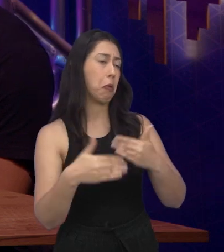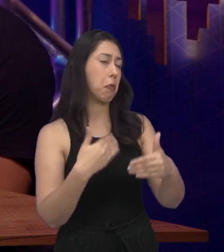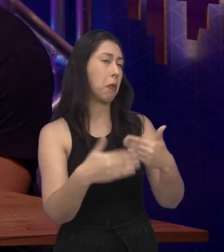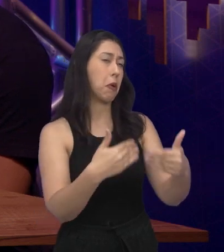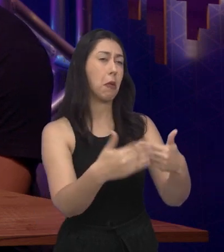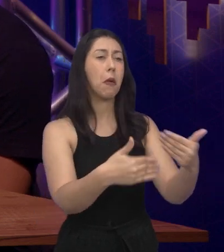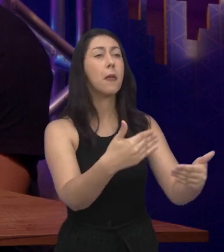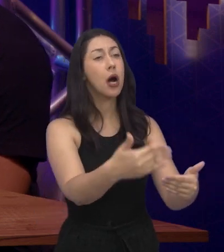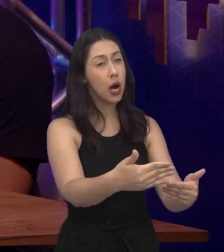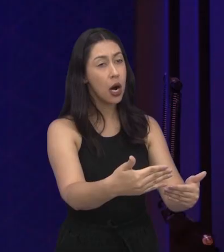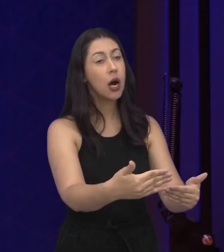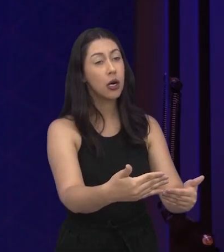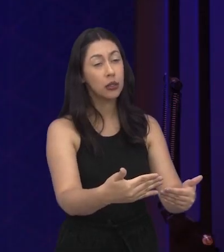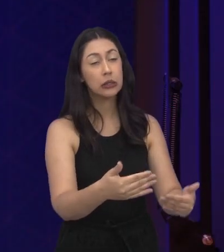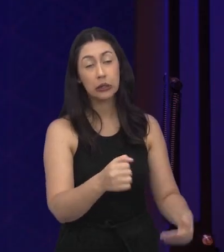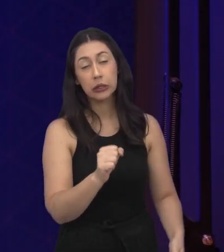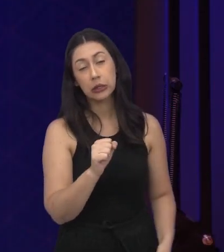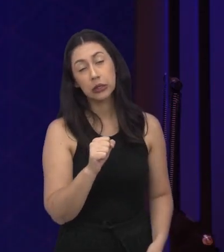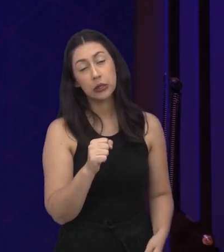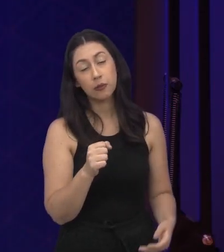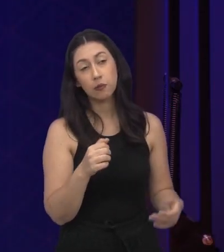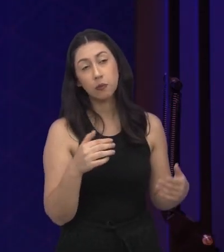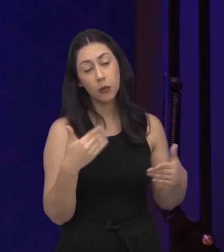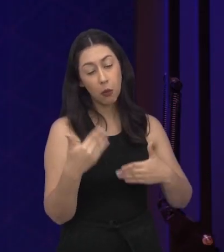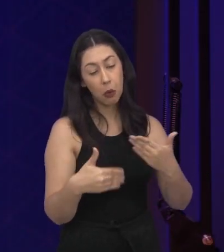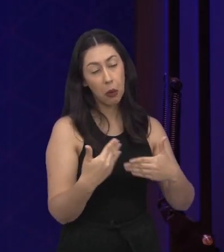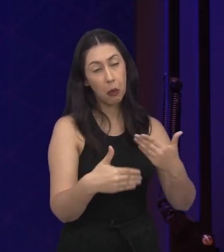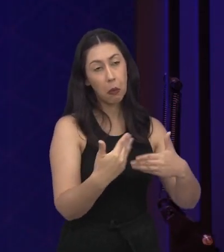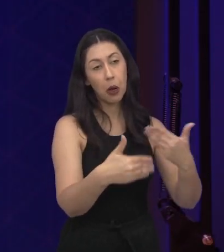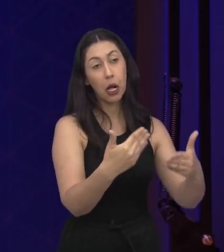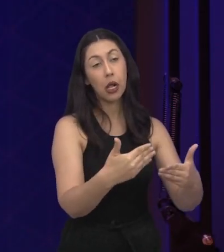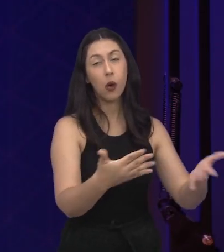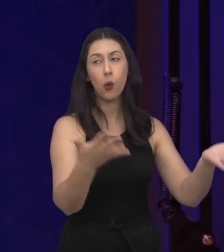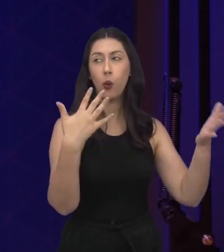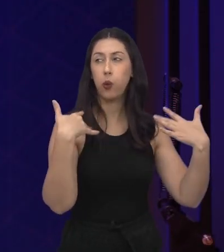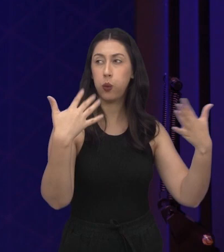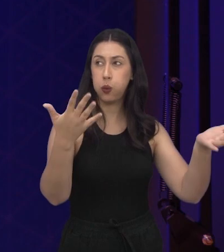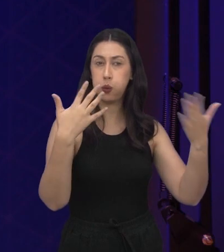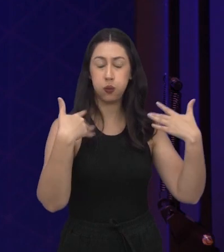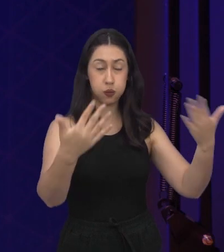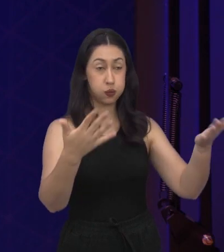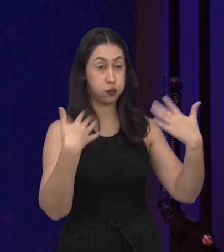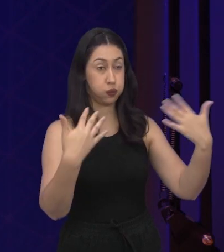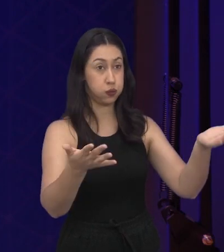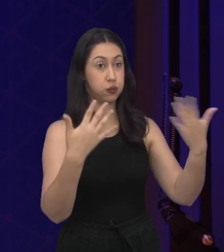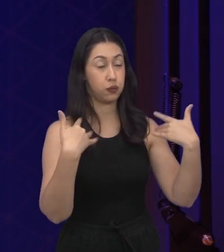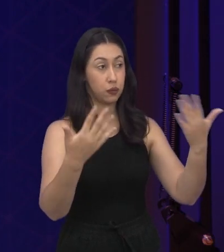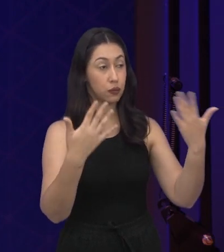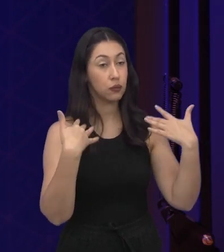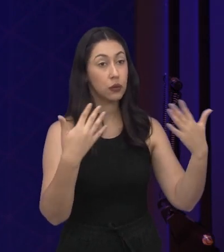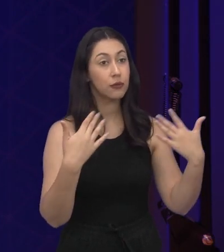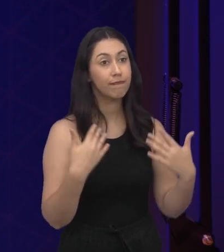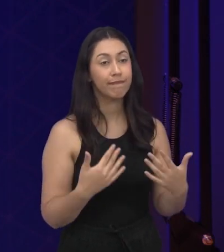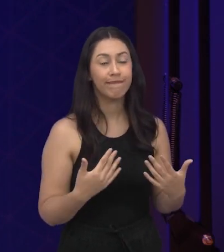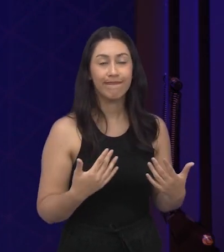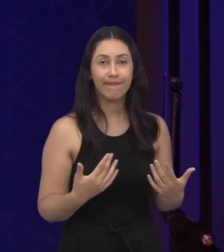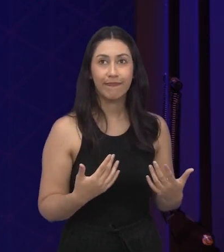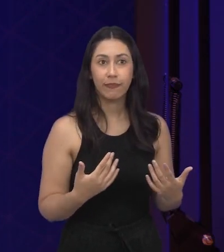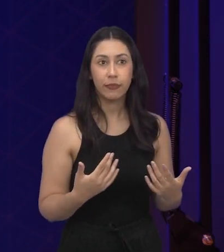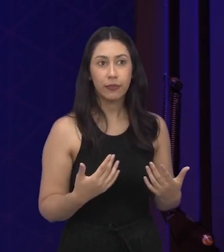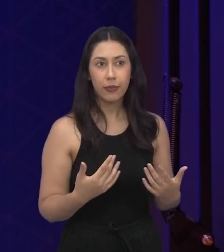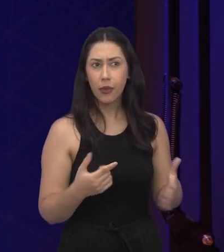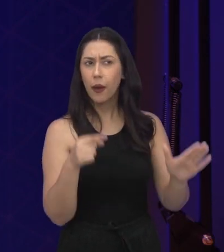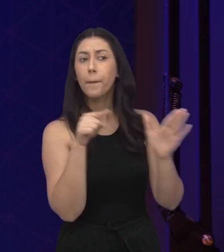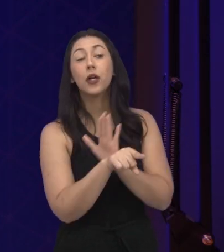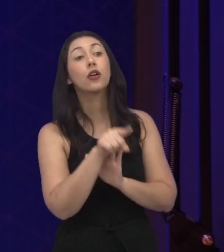durante a semana a gente tem enfrentado... Exato. A gente tem enfrentado um verão bem quente e... Samuel,